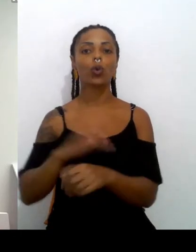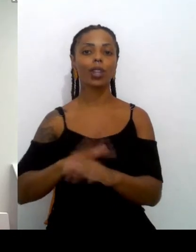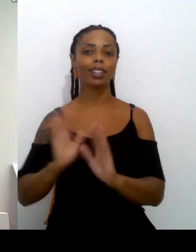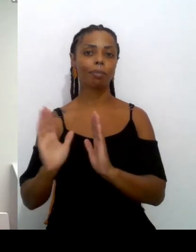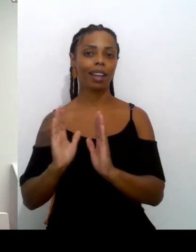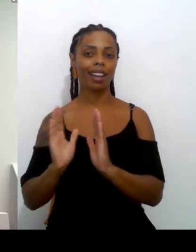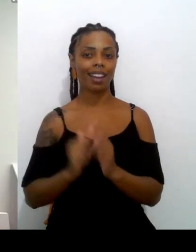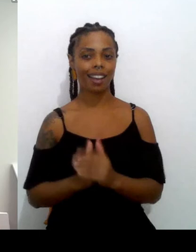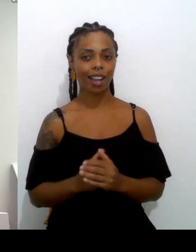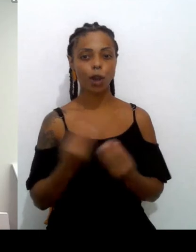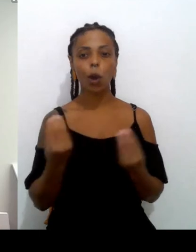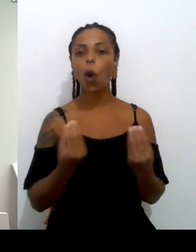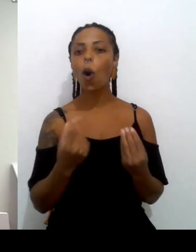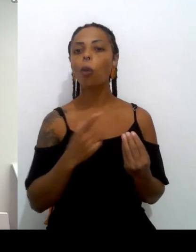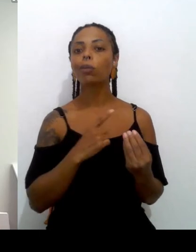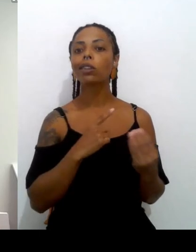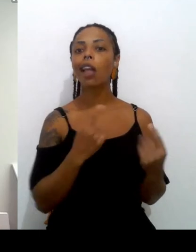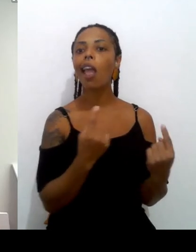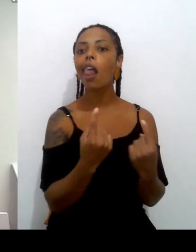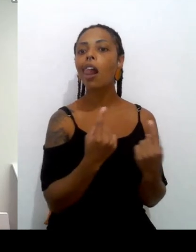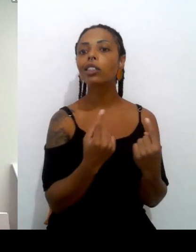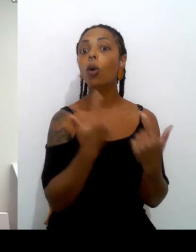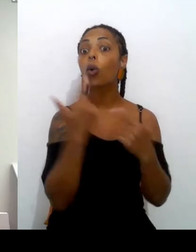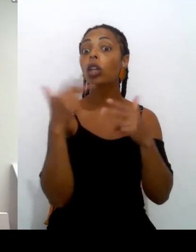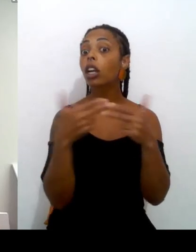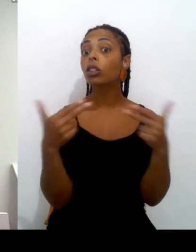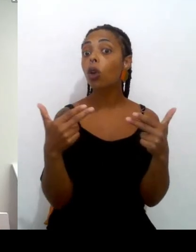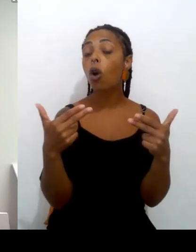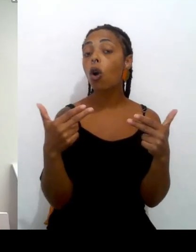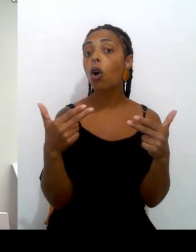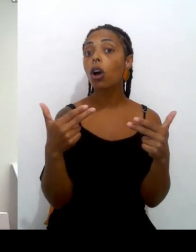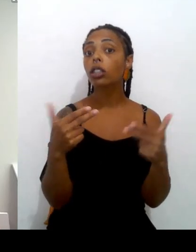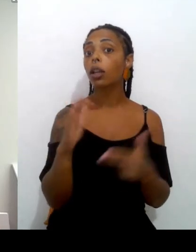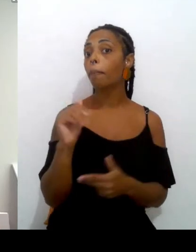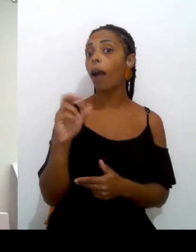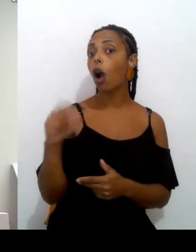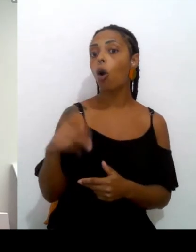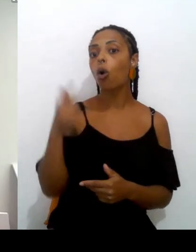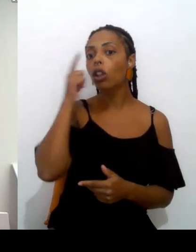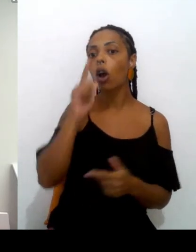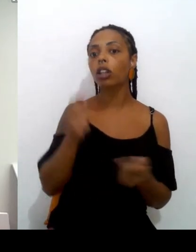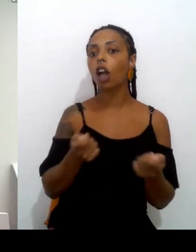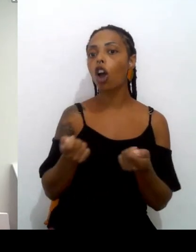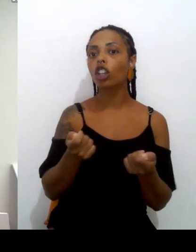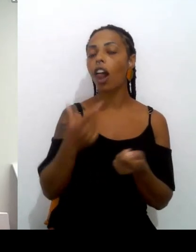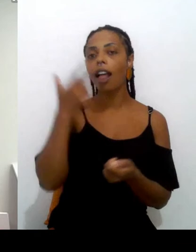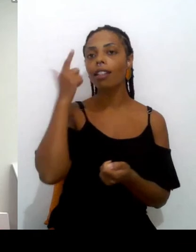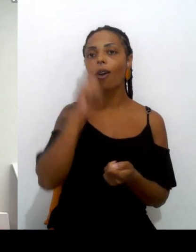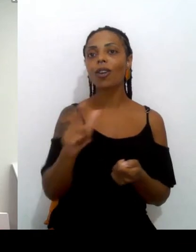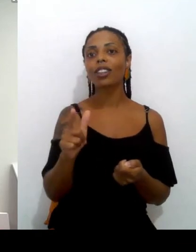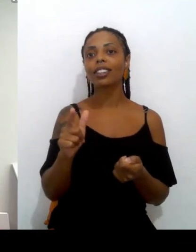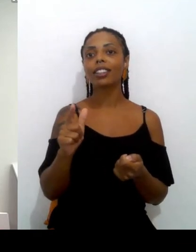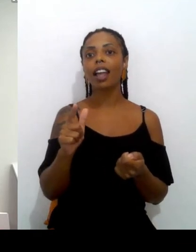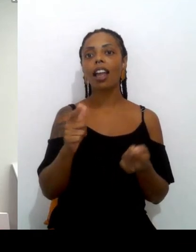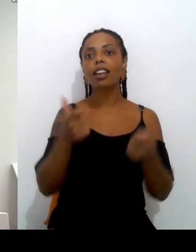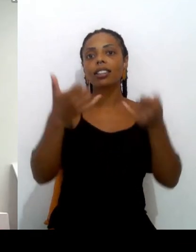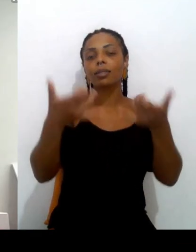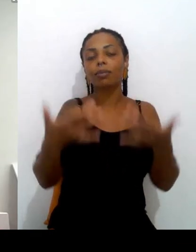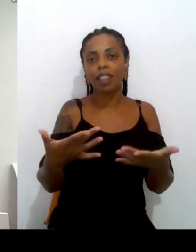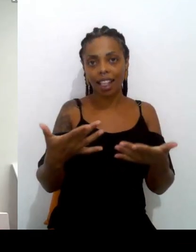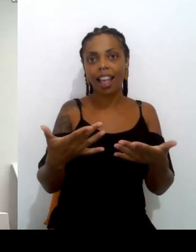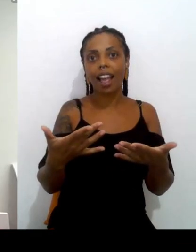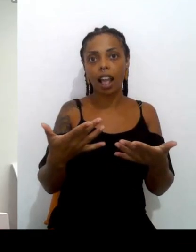com outras coisas que bacon não conseguia controlar não conseguia determinar o ar acabou a sua institucional dessa compreensão